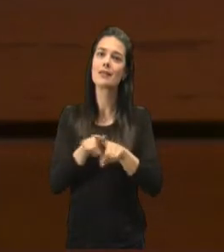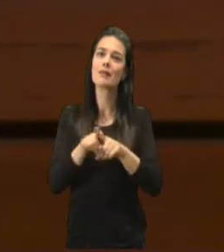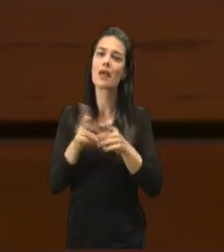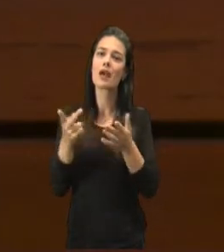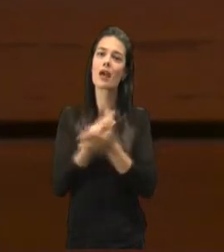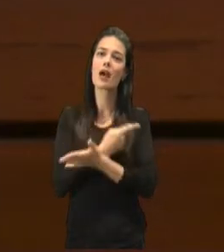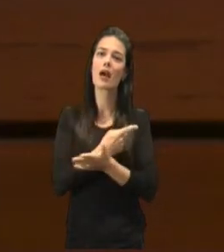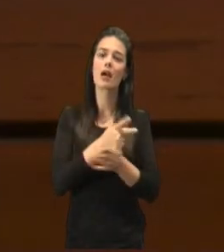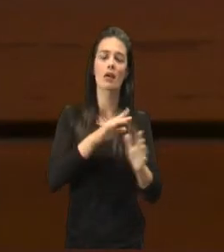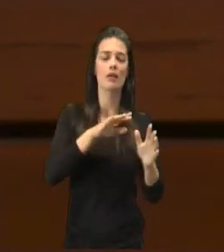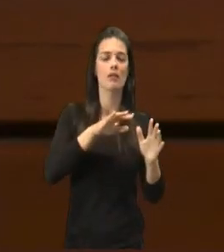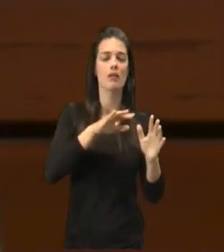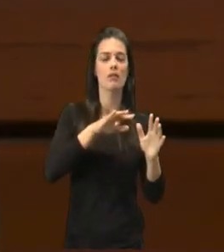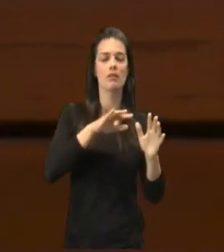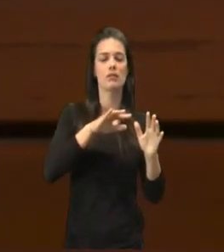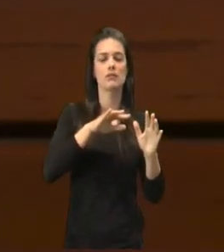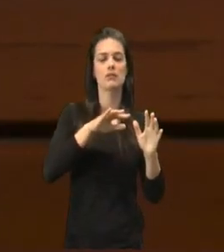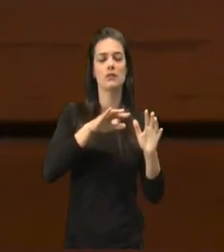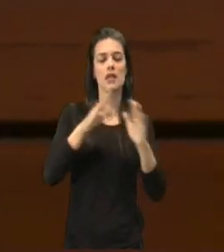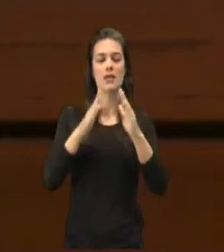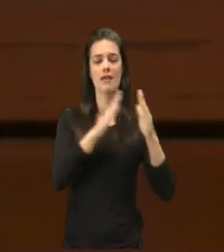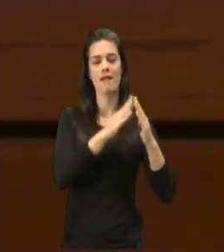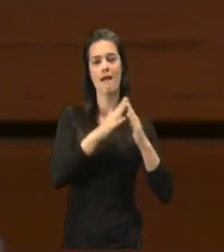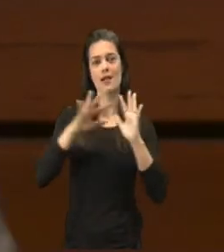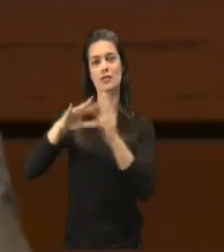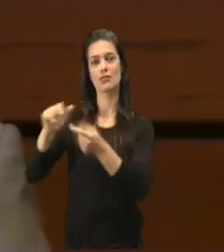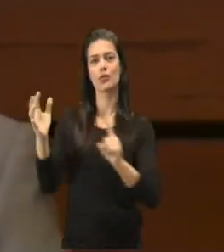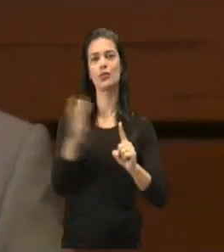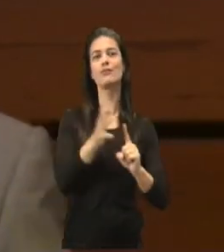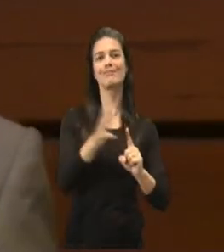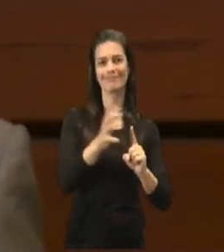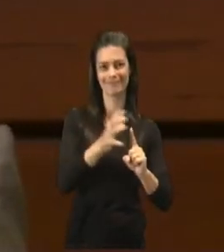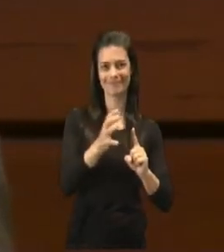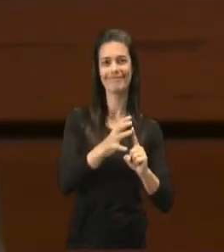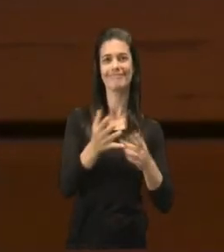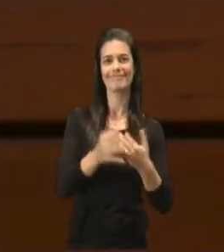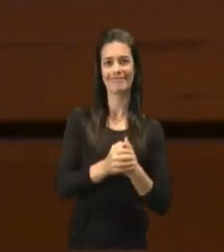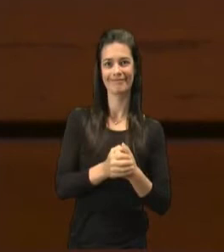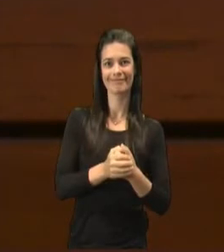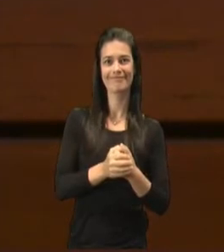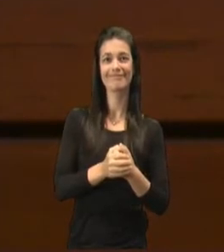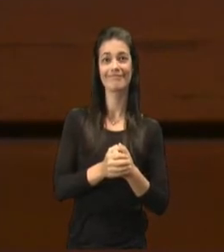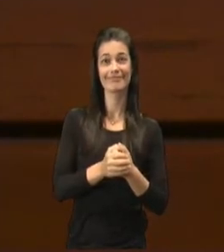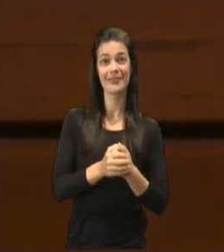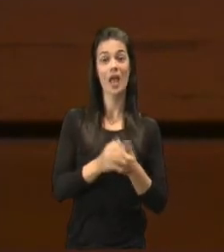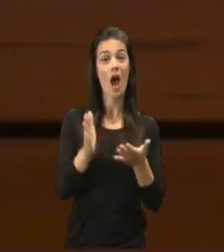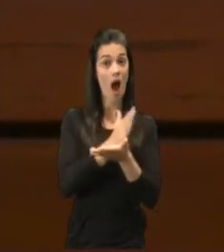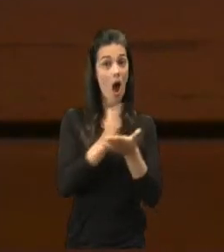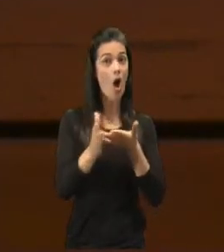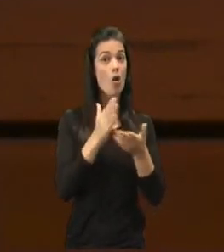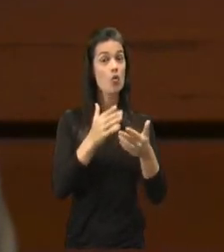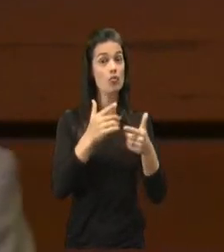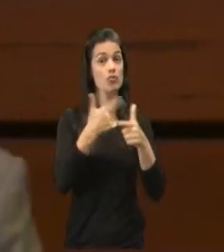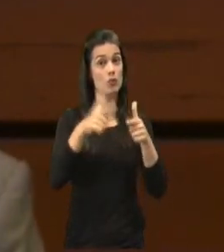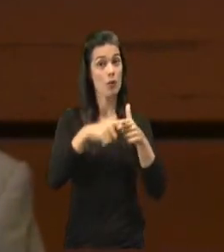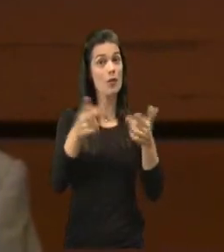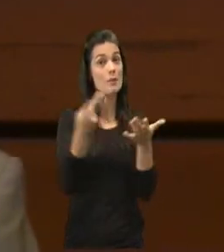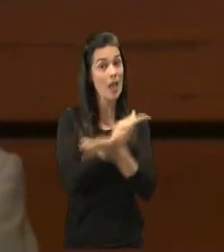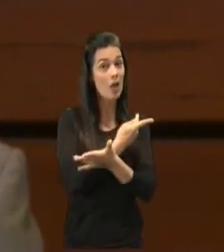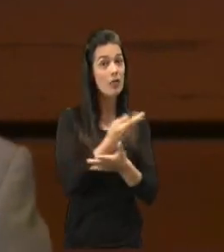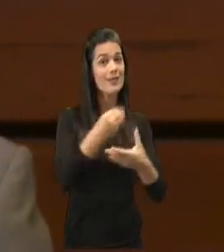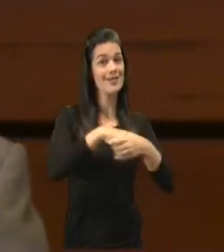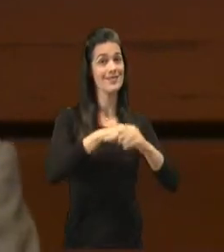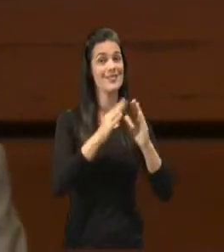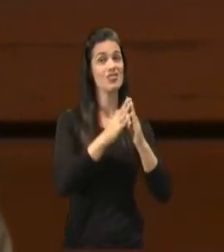da autoridade dos pais, da liderança, do estabelecimento, da autoridade com